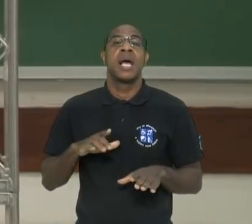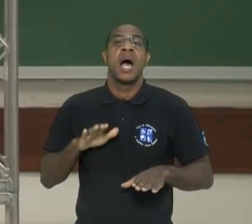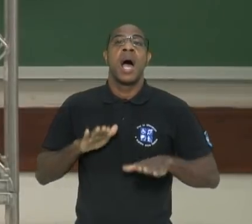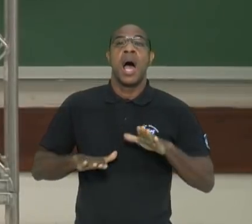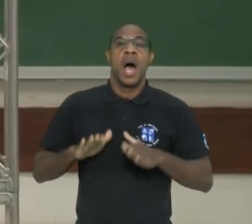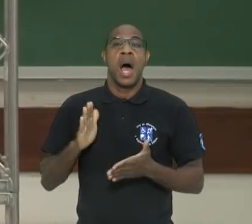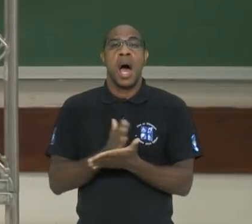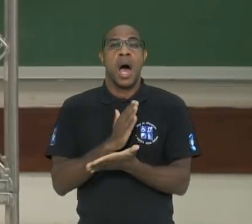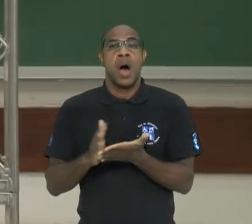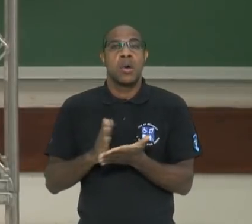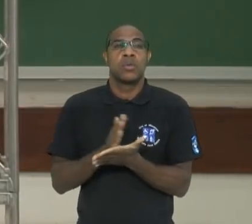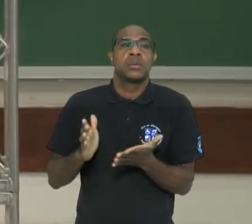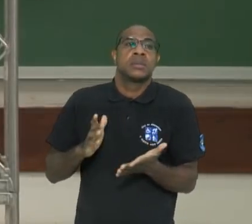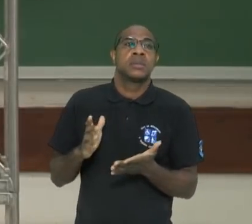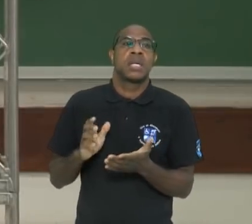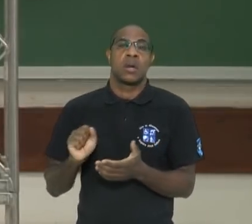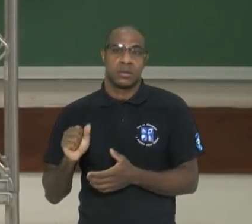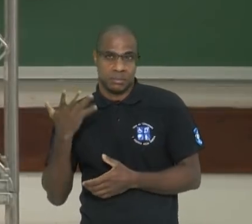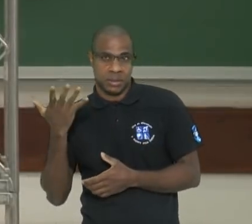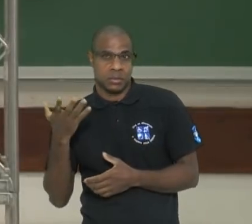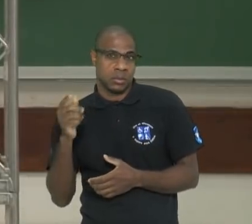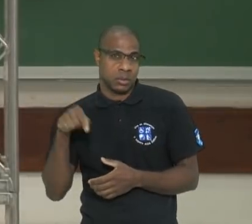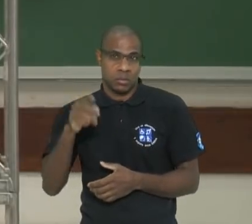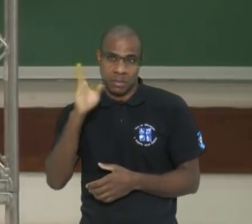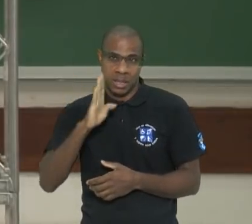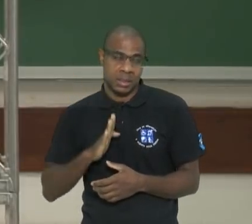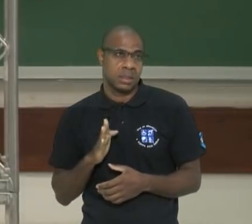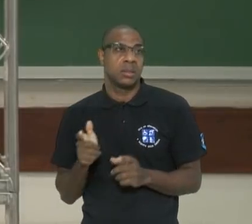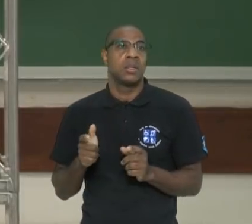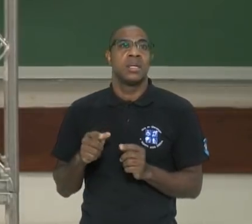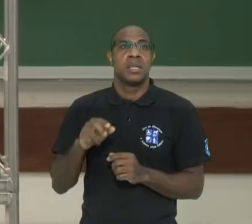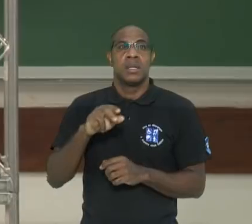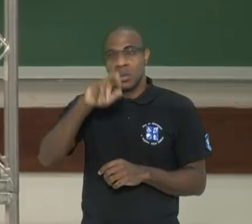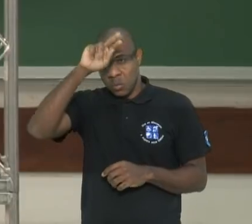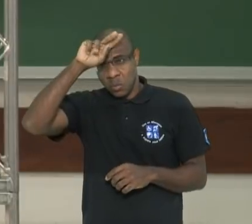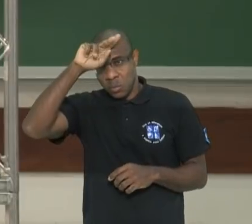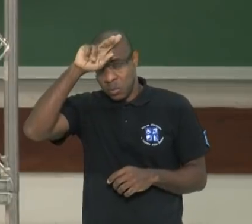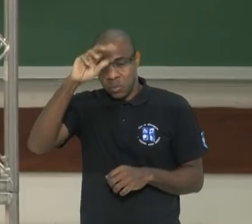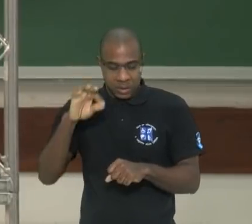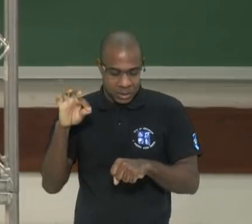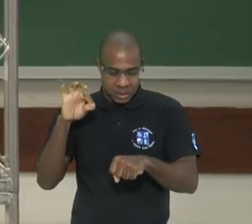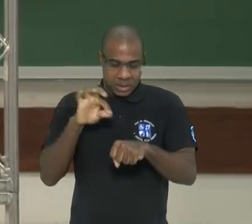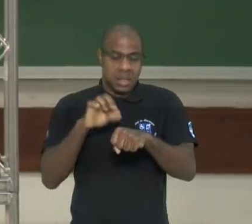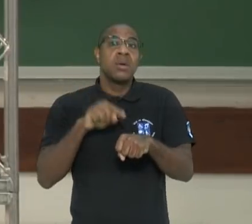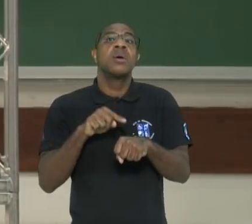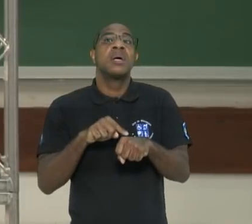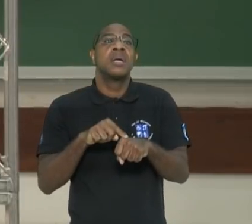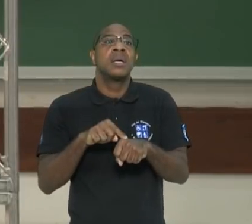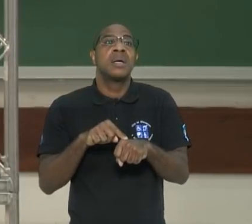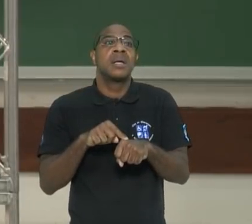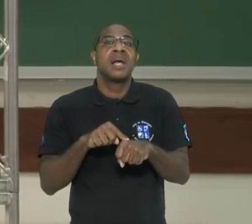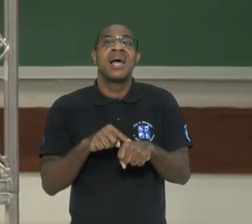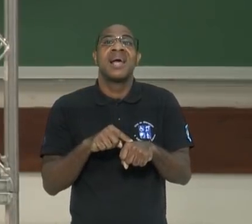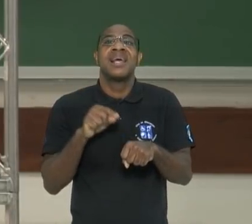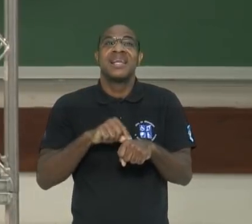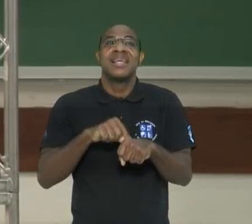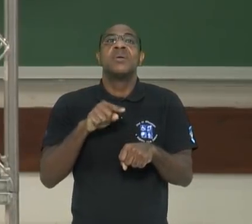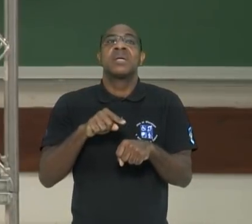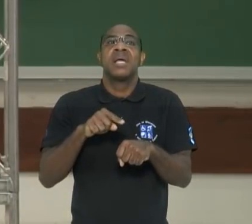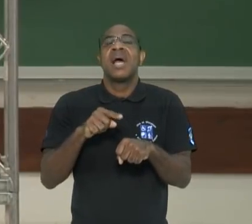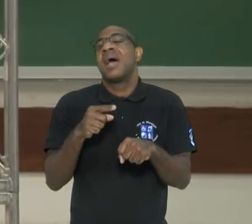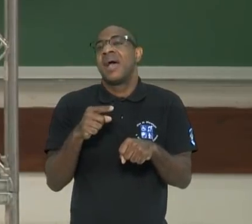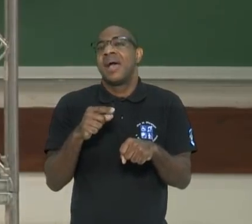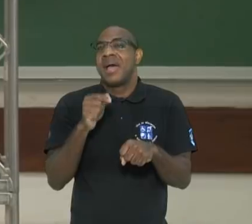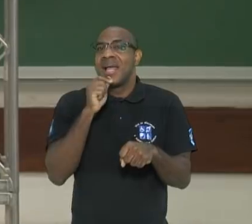Brasil, desse barbeiro, desse inseto, ser triturado junto com alimentos, como